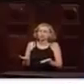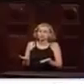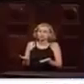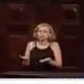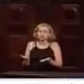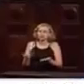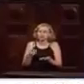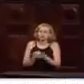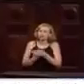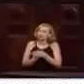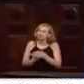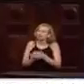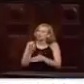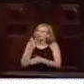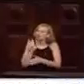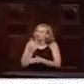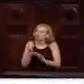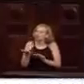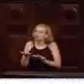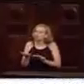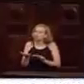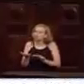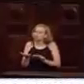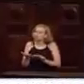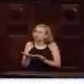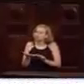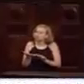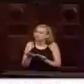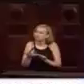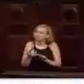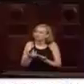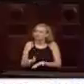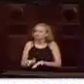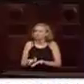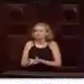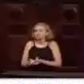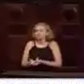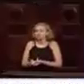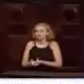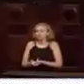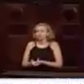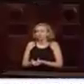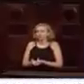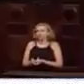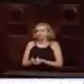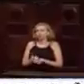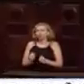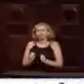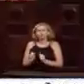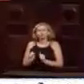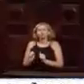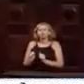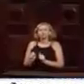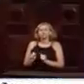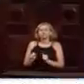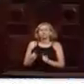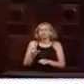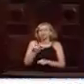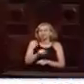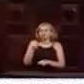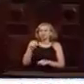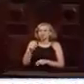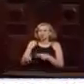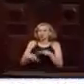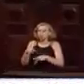essa proteção legal e essa interferência na tomada de decisões que poderiam favorecer muito